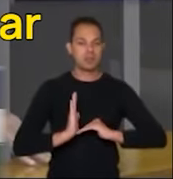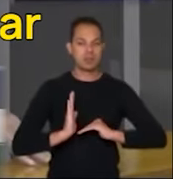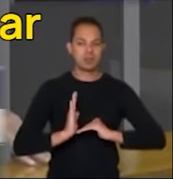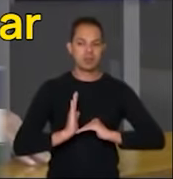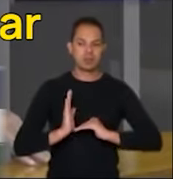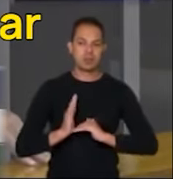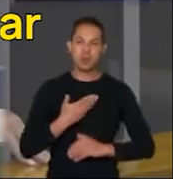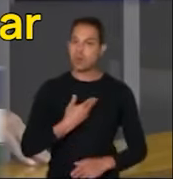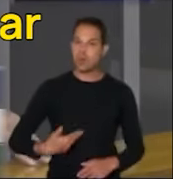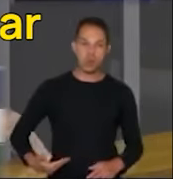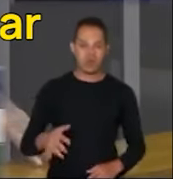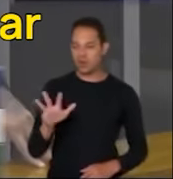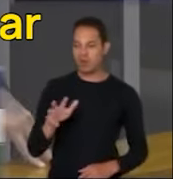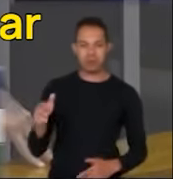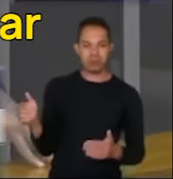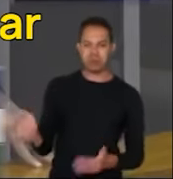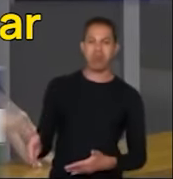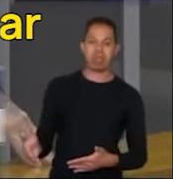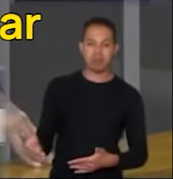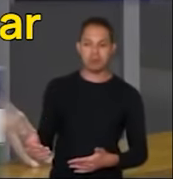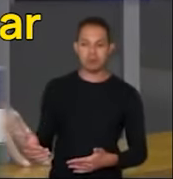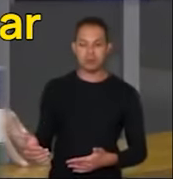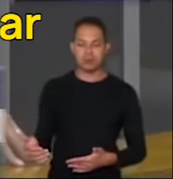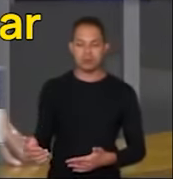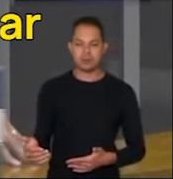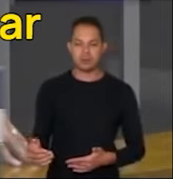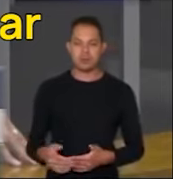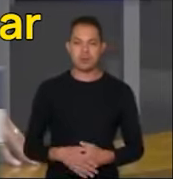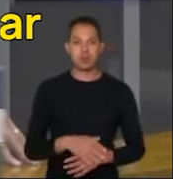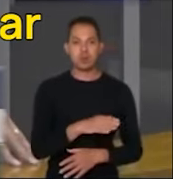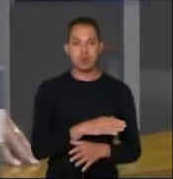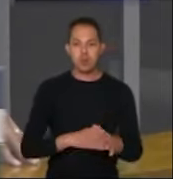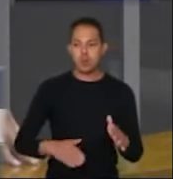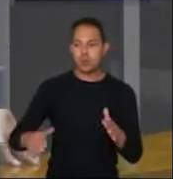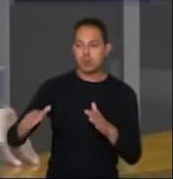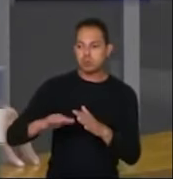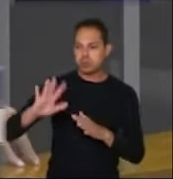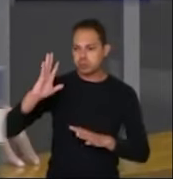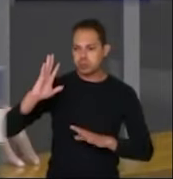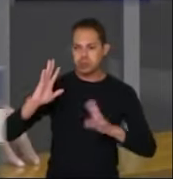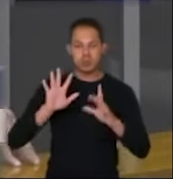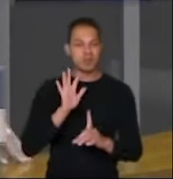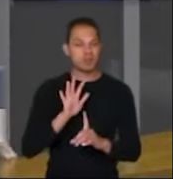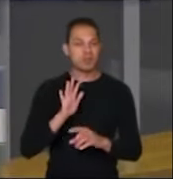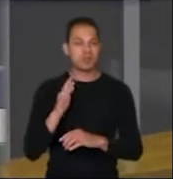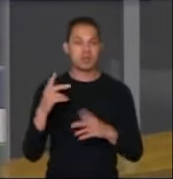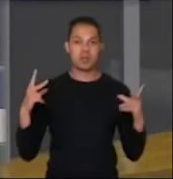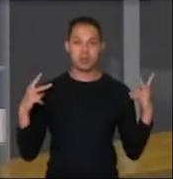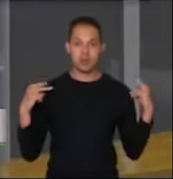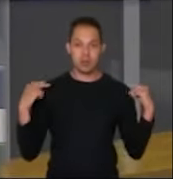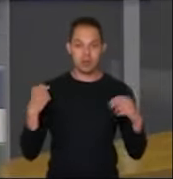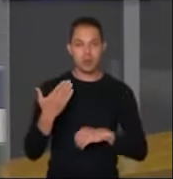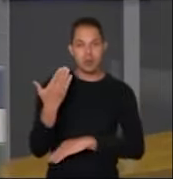desgoverno Lula. E isso tudo vai influenciar o taxista, o motorista